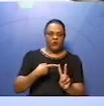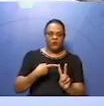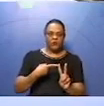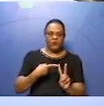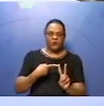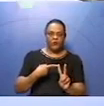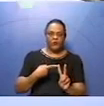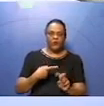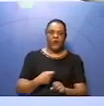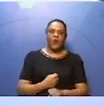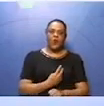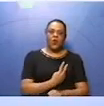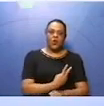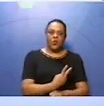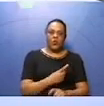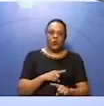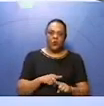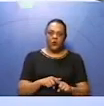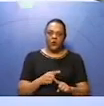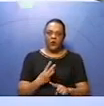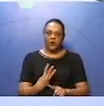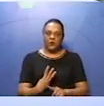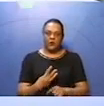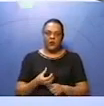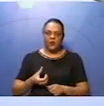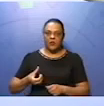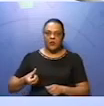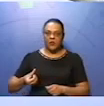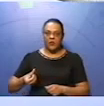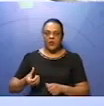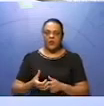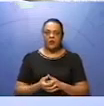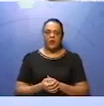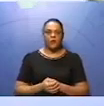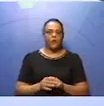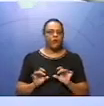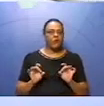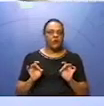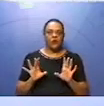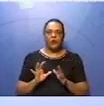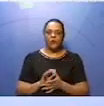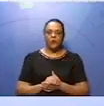2 vezes o 3, que é 6. Só isso.